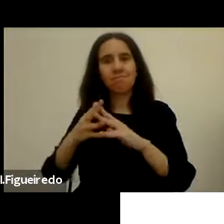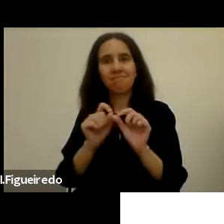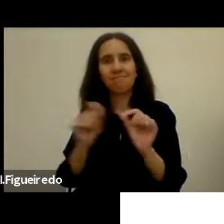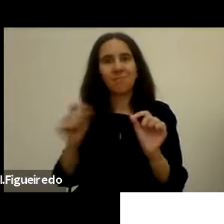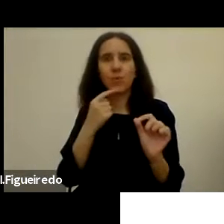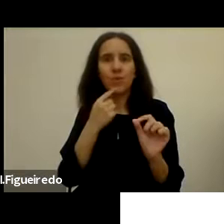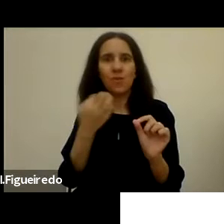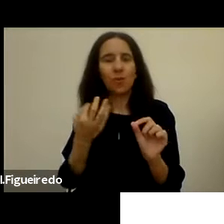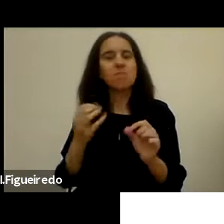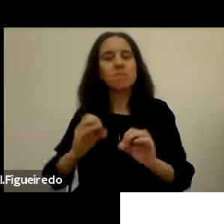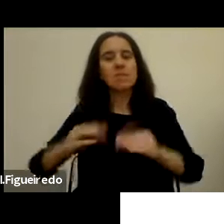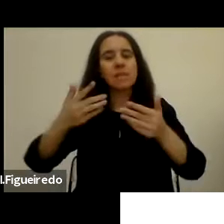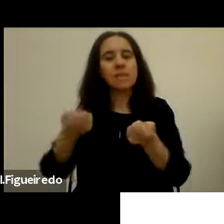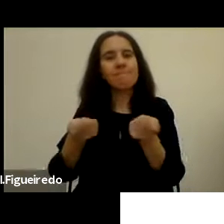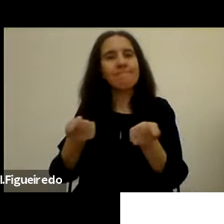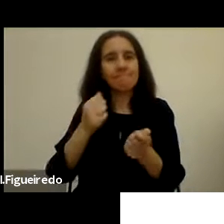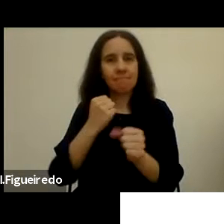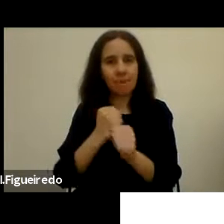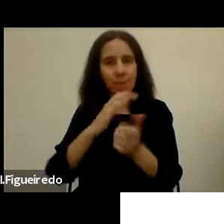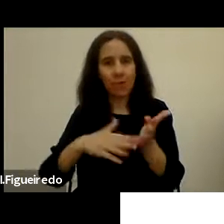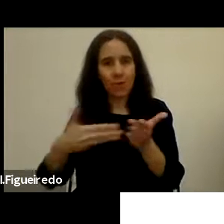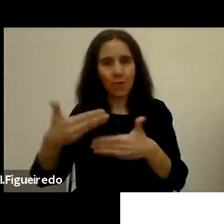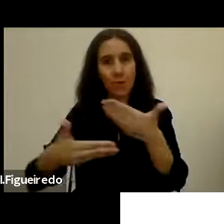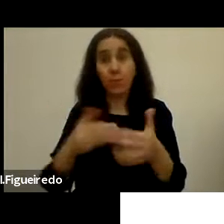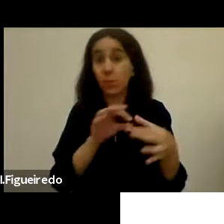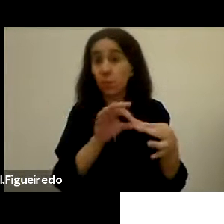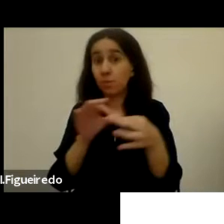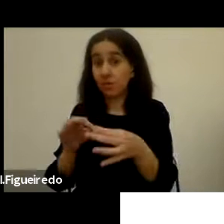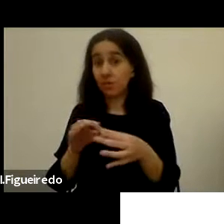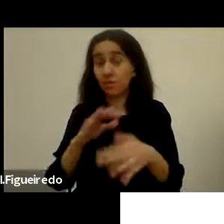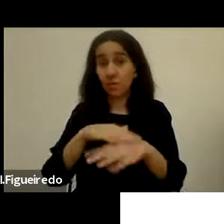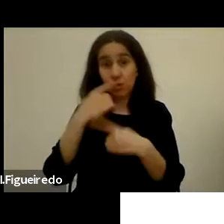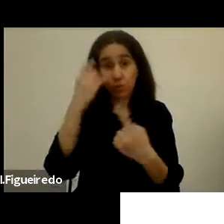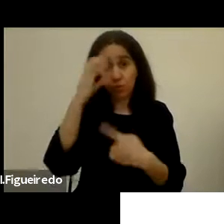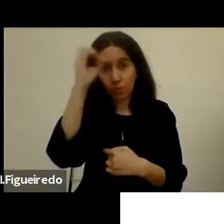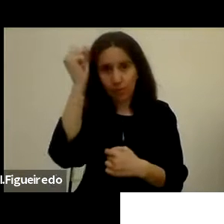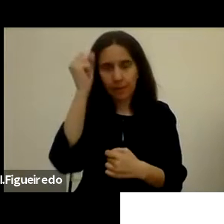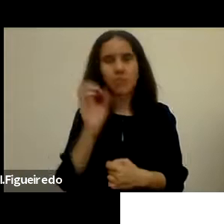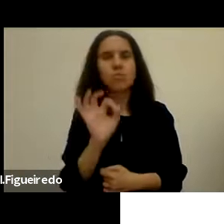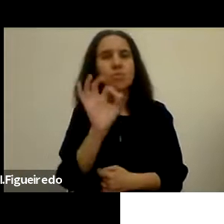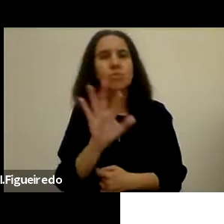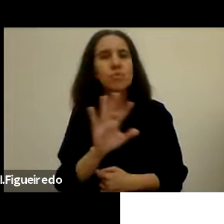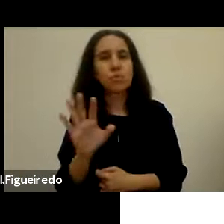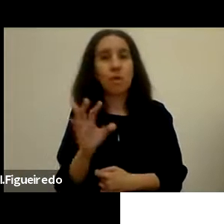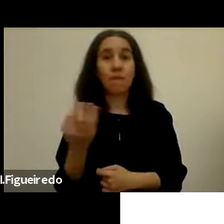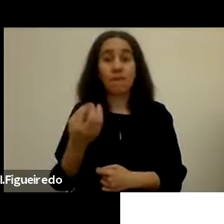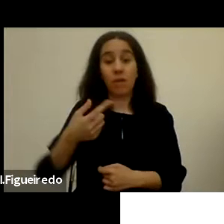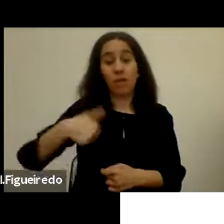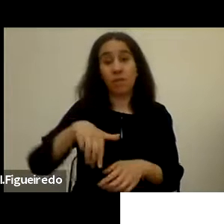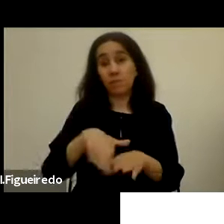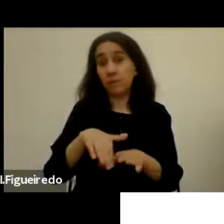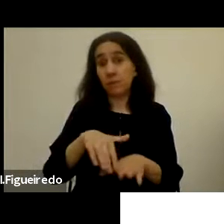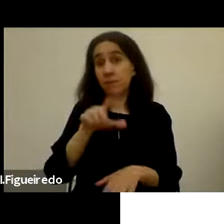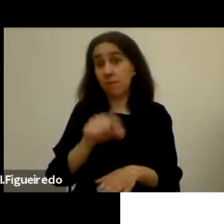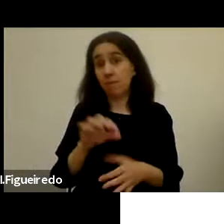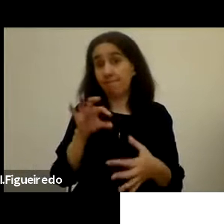foi a iniciativa deste plano de trabalho colaborativo na administração pública. Apenas referir, dada a nossa participação também